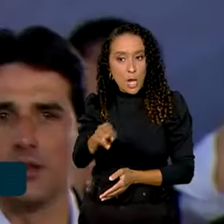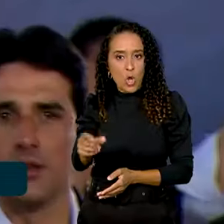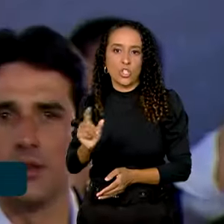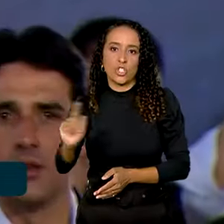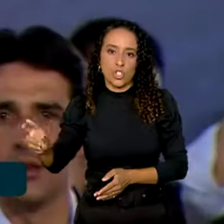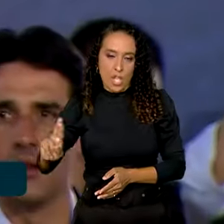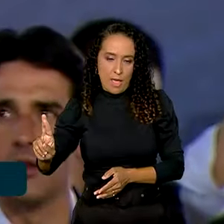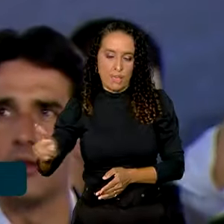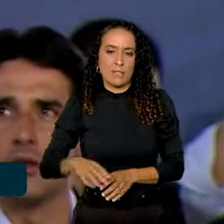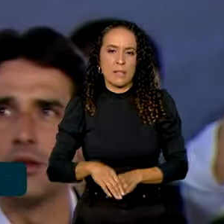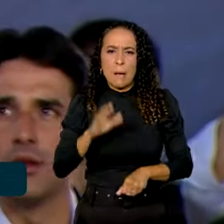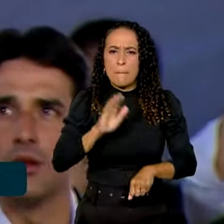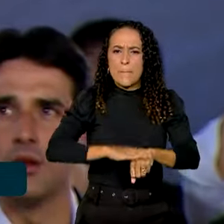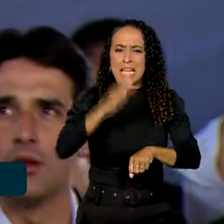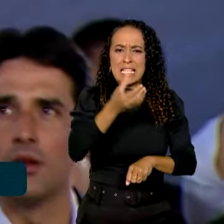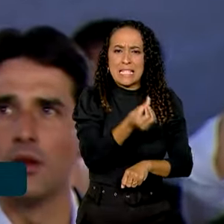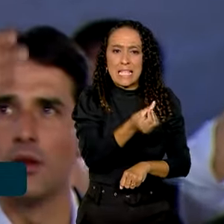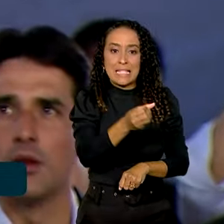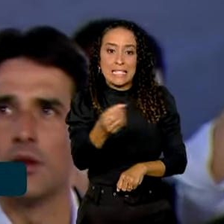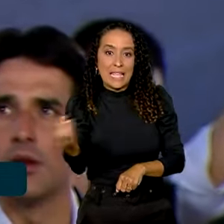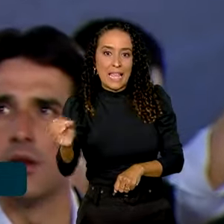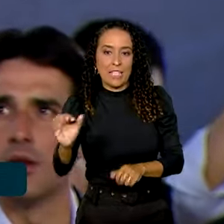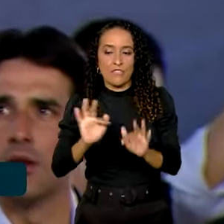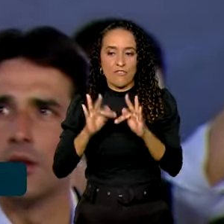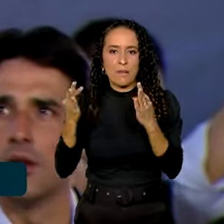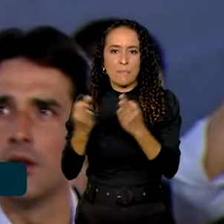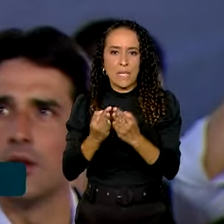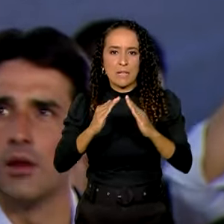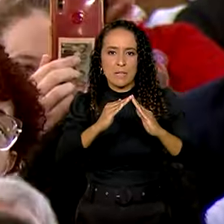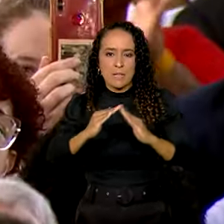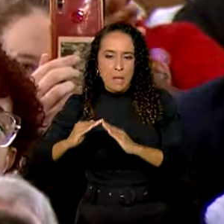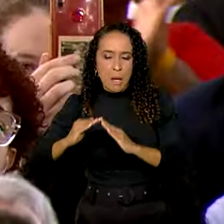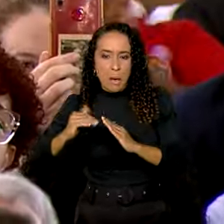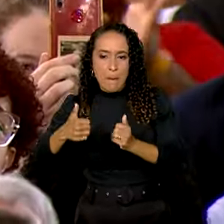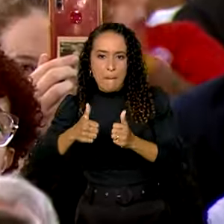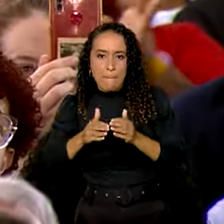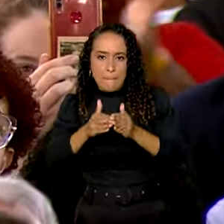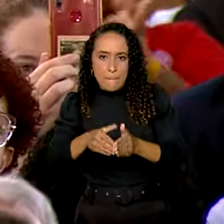reais. Mais de 600 famílias que vivem às margens do porto serão beneficiadas.